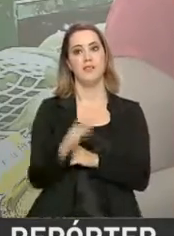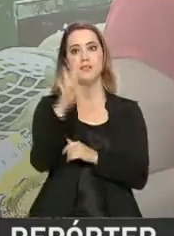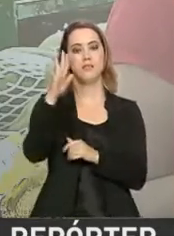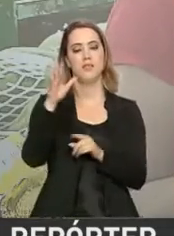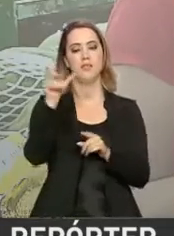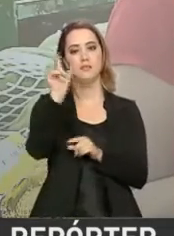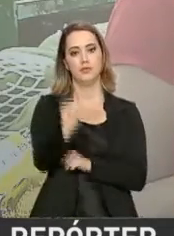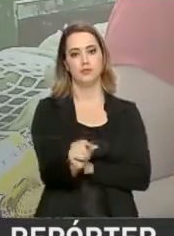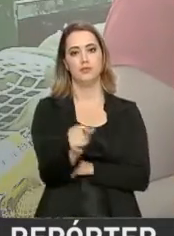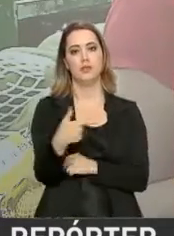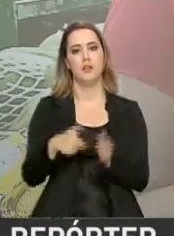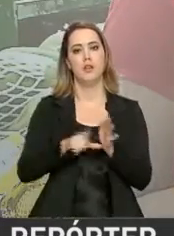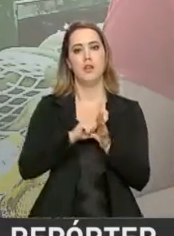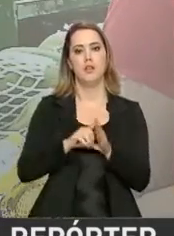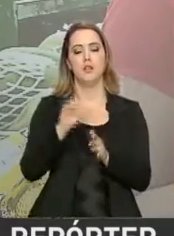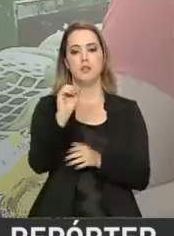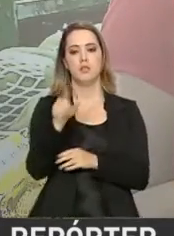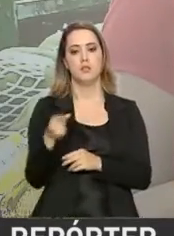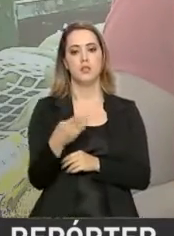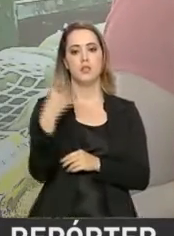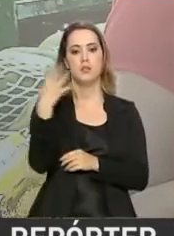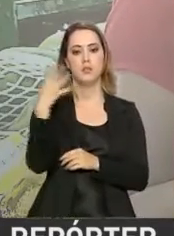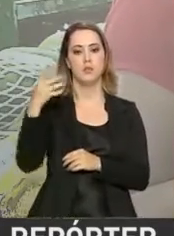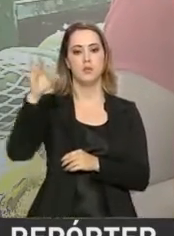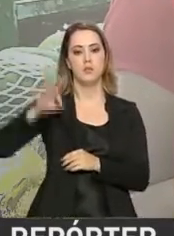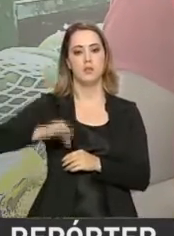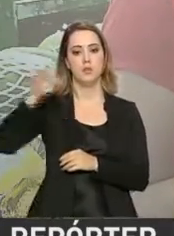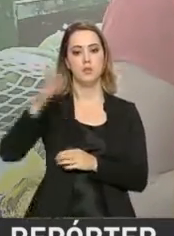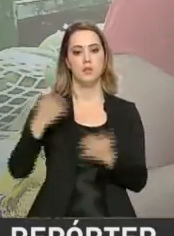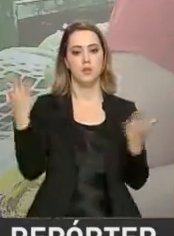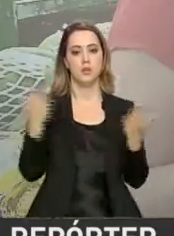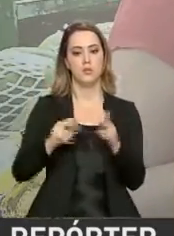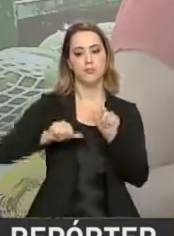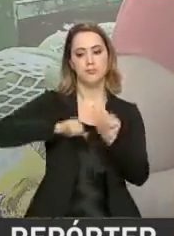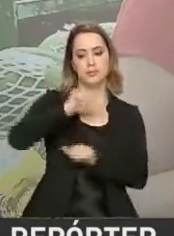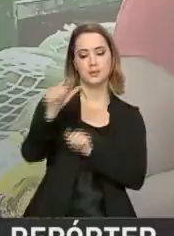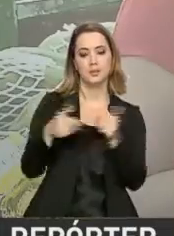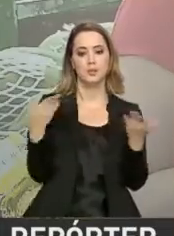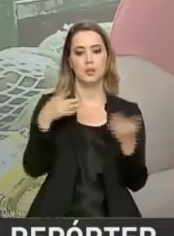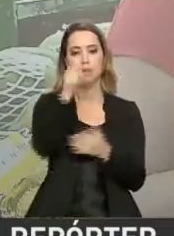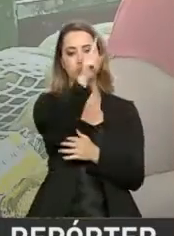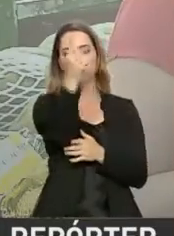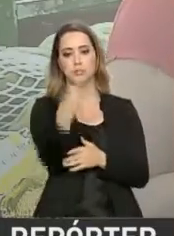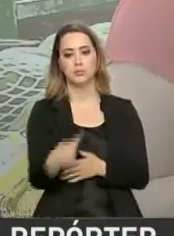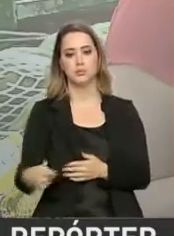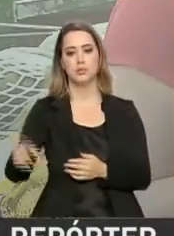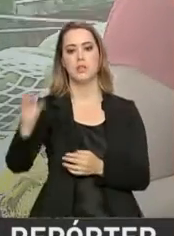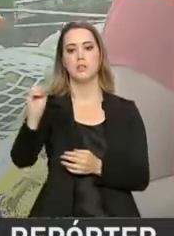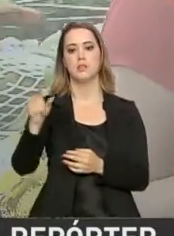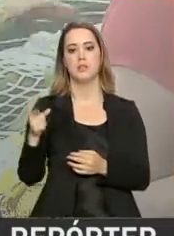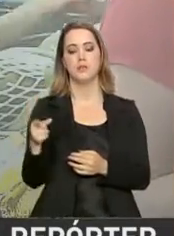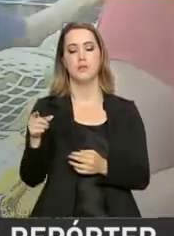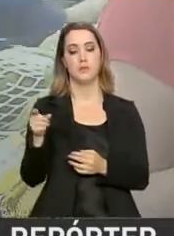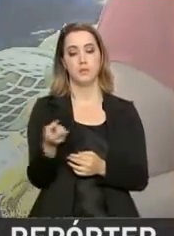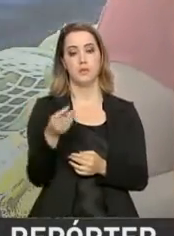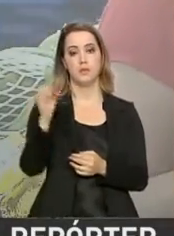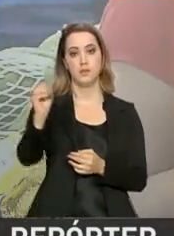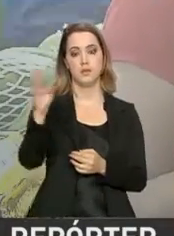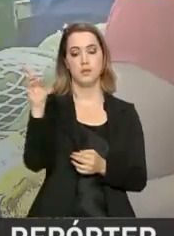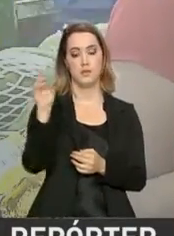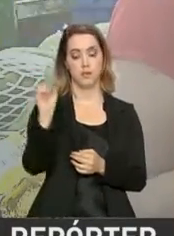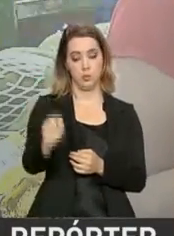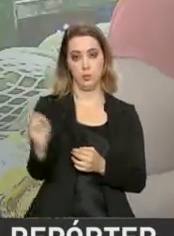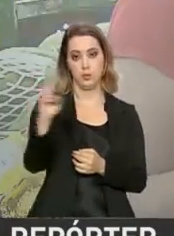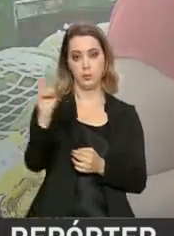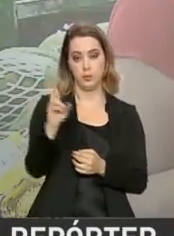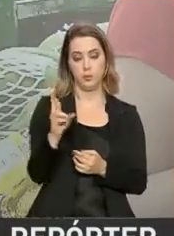força. O índice, que era de 0,44% no mês de agosto, caiu para 0,08% em setembro. A taxa é a